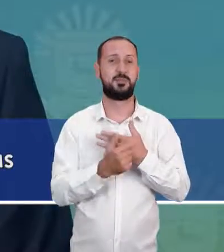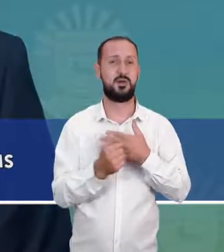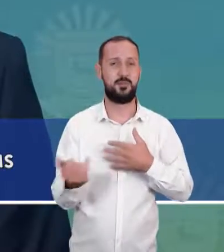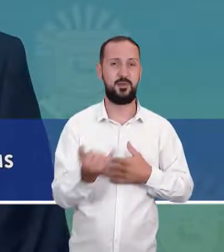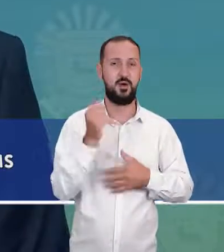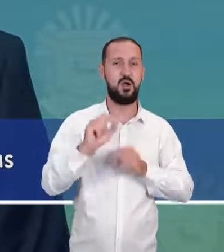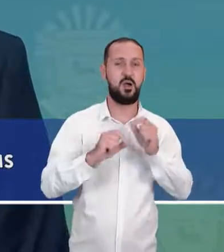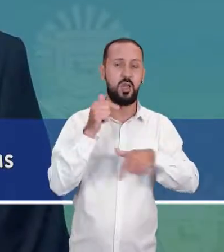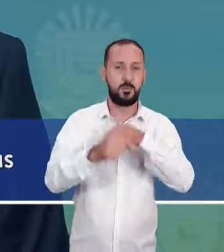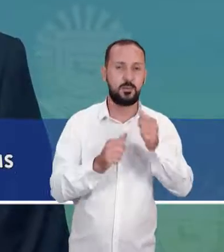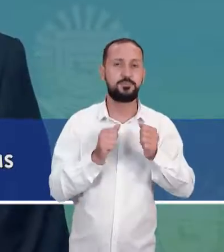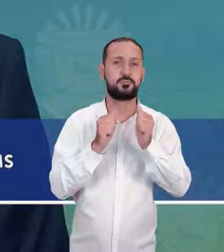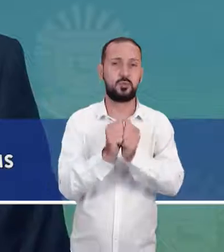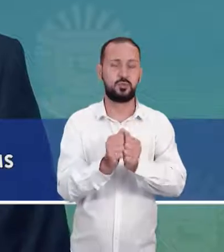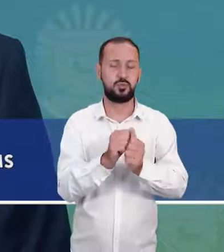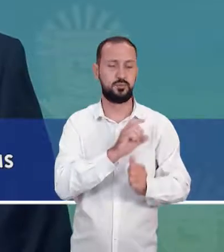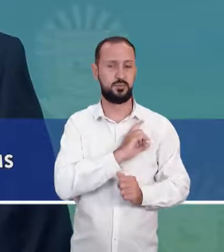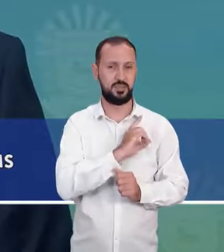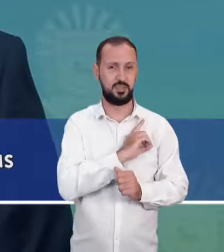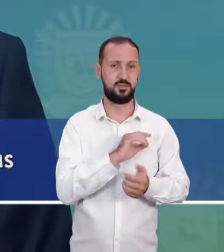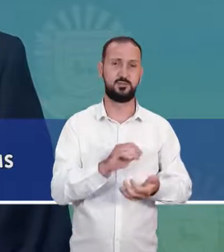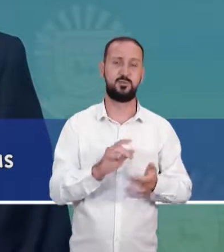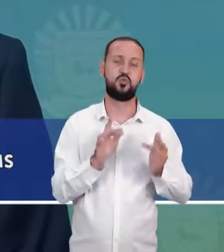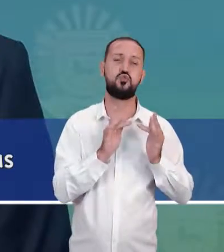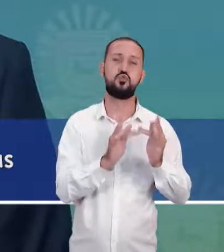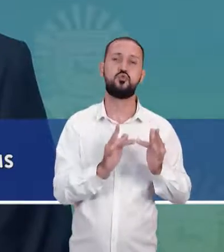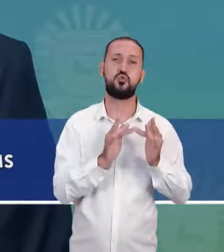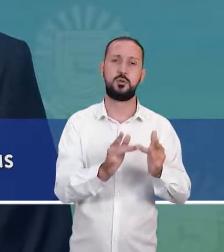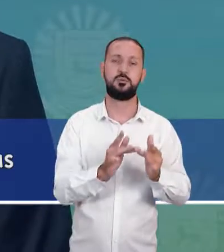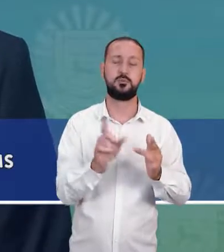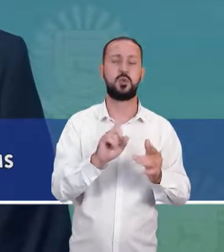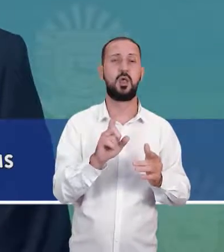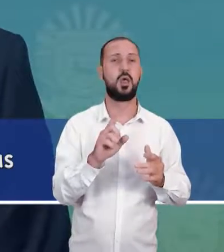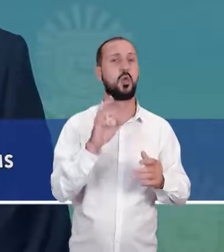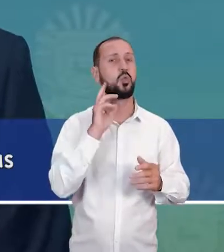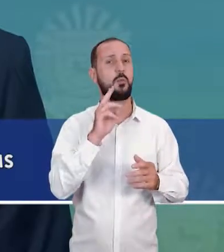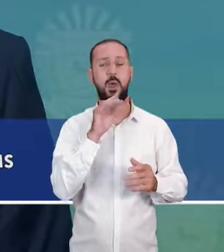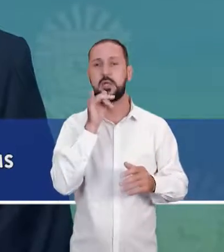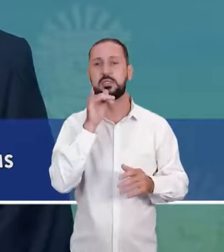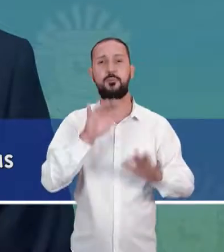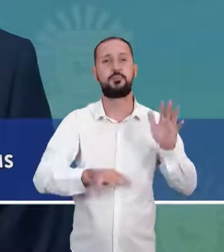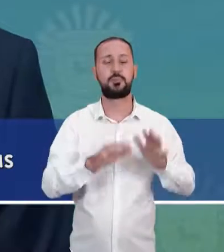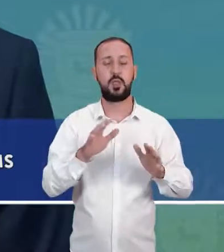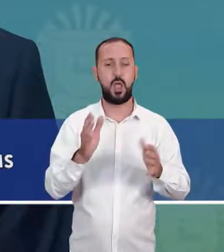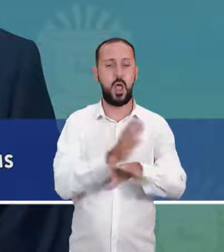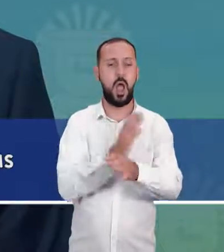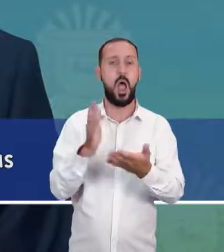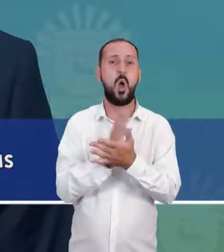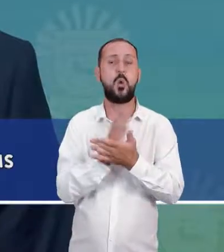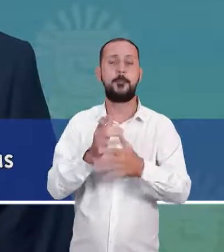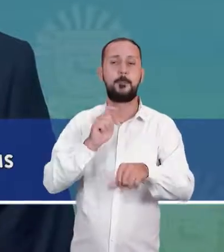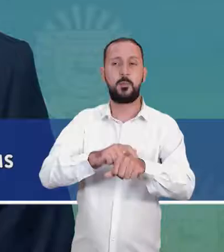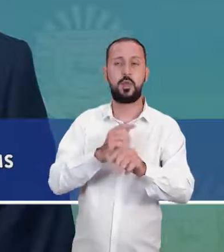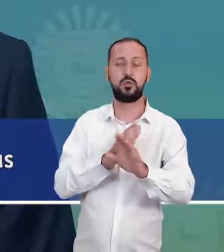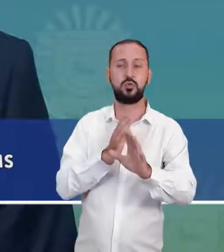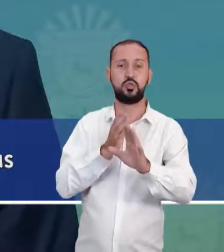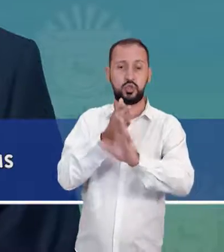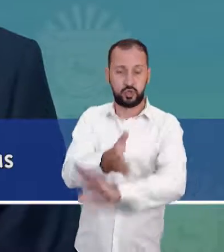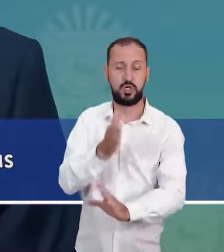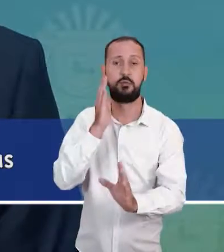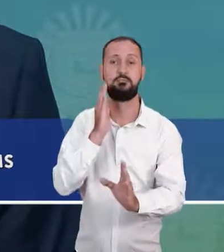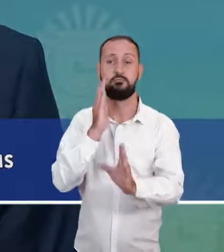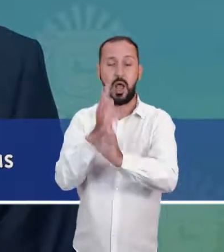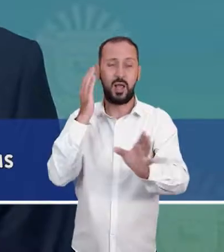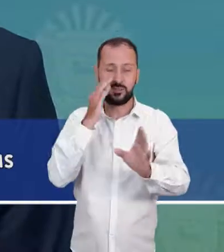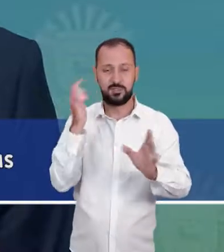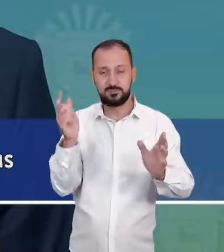ela é uma das figuras que mais trabalham lado a lado com o delegado de polícia. Não é incomum, às vezes, por exemplo, em flagrantes delito,